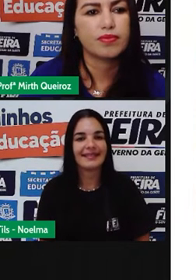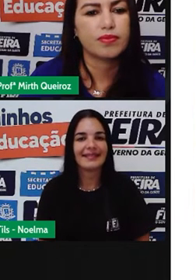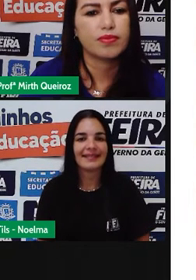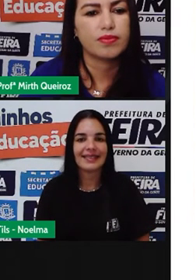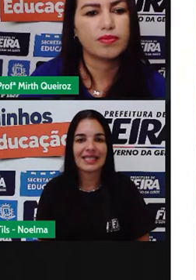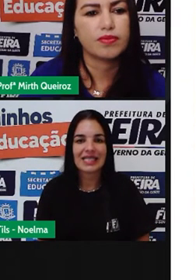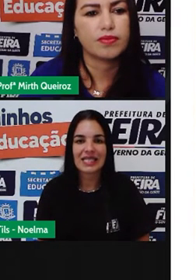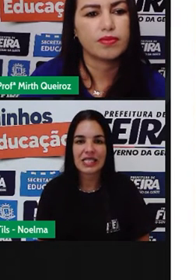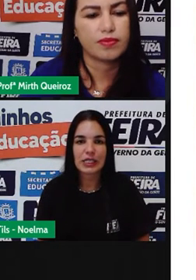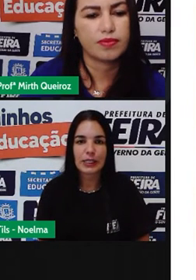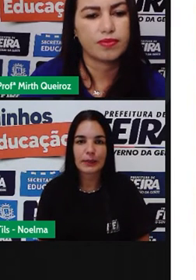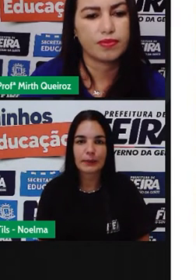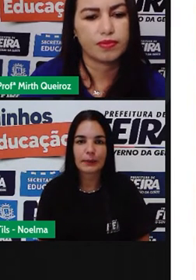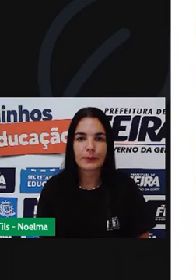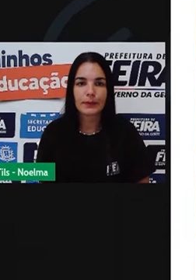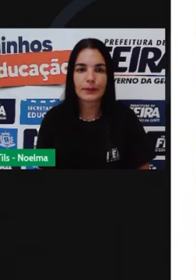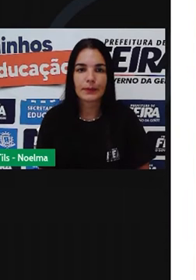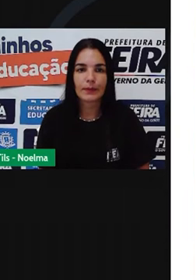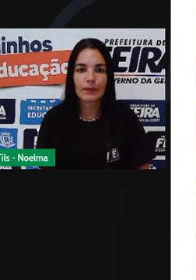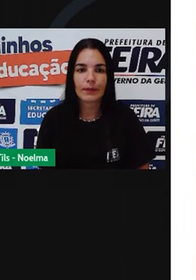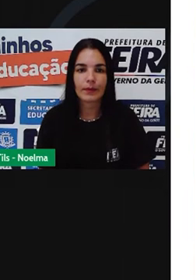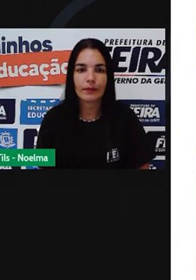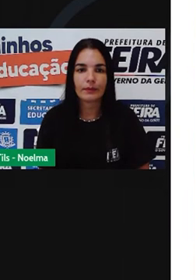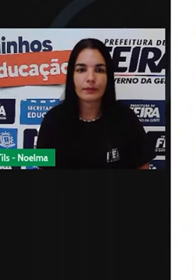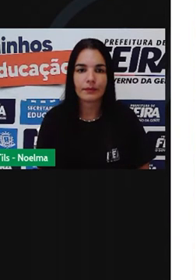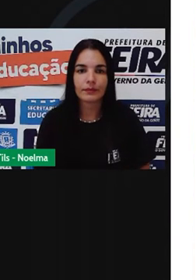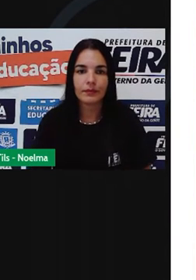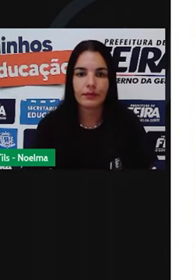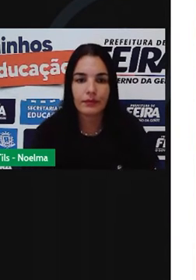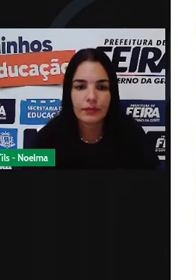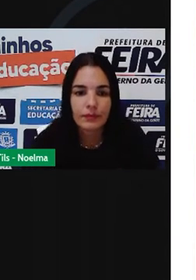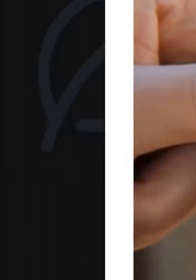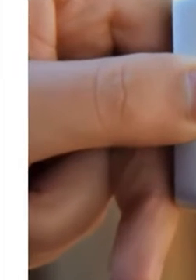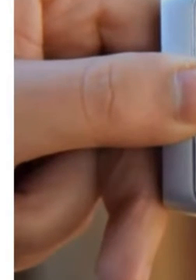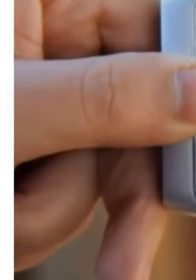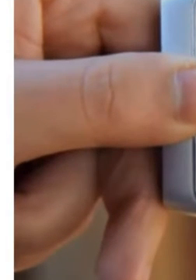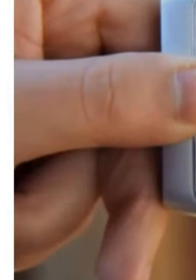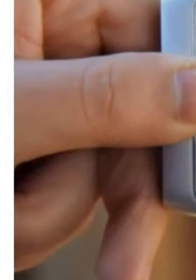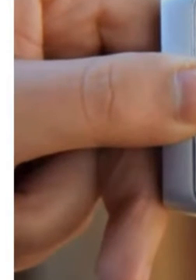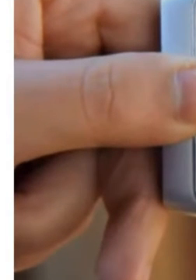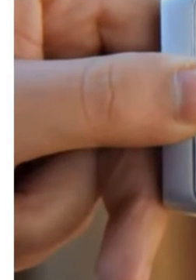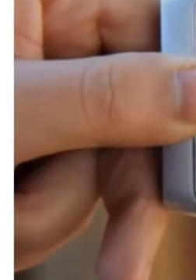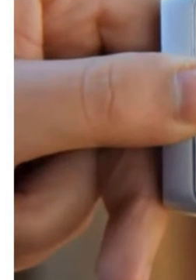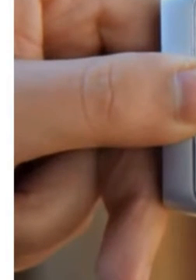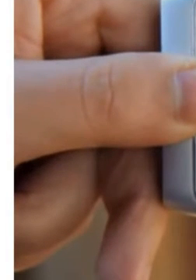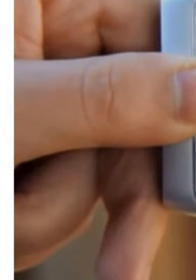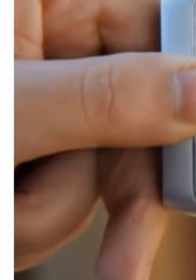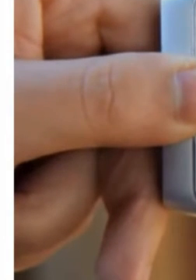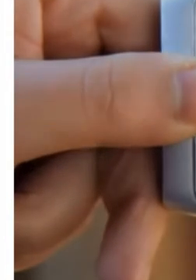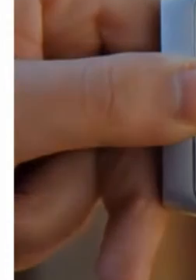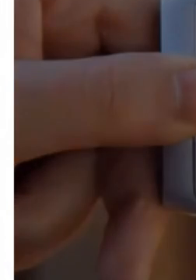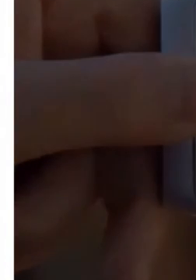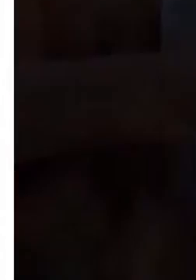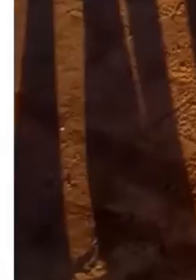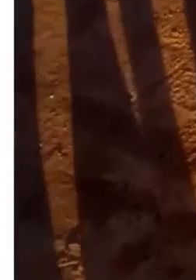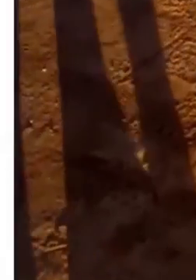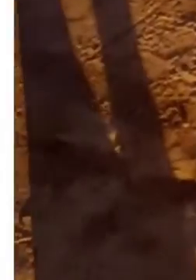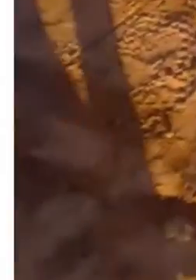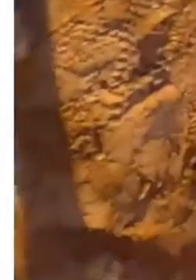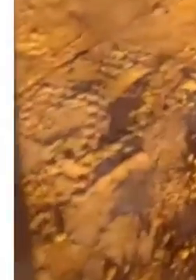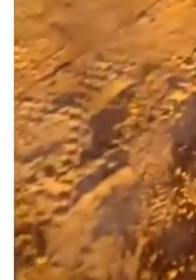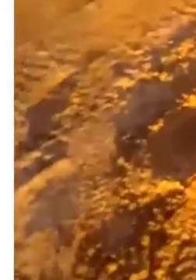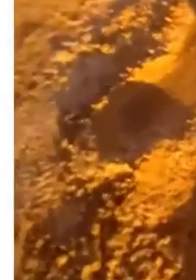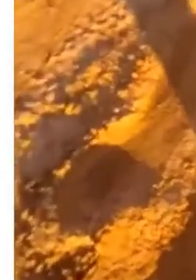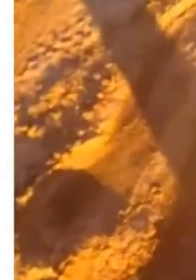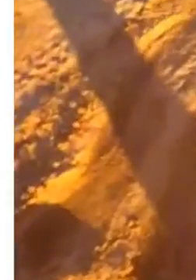É o projeto Memórias do Futuro Memórias do Futuro Memórias do Futuro